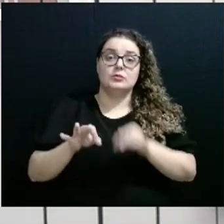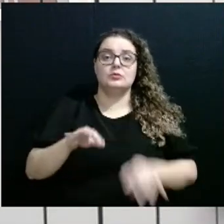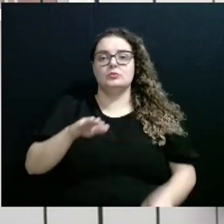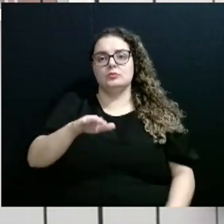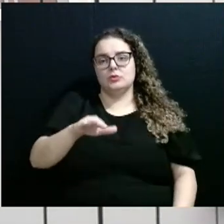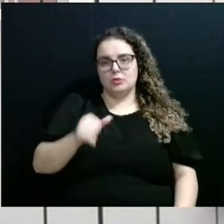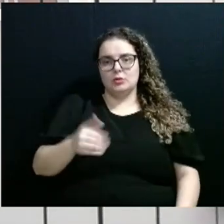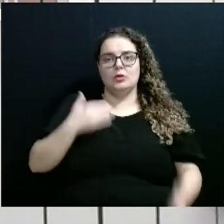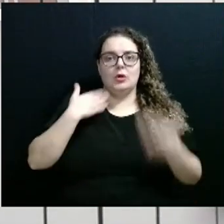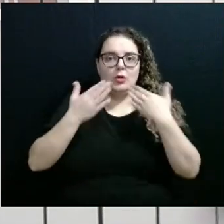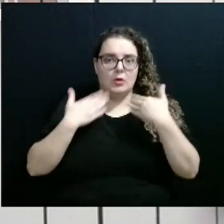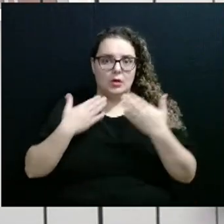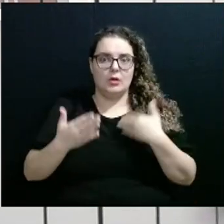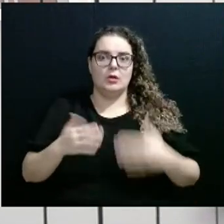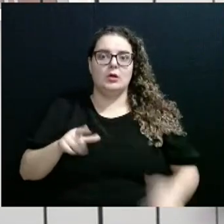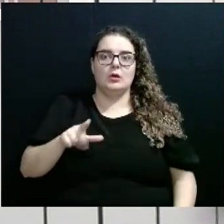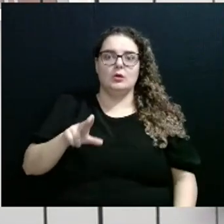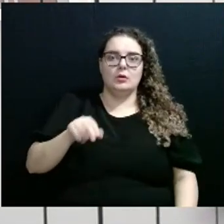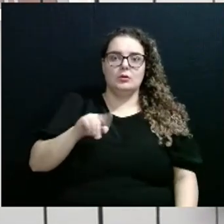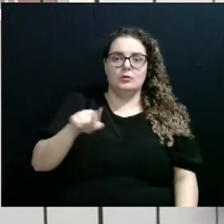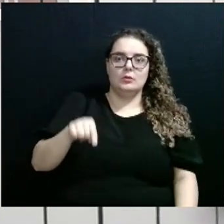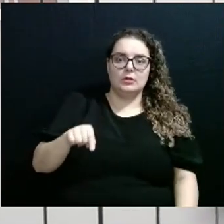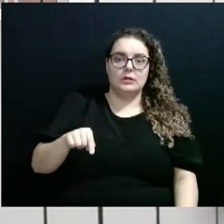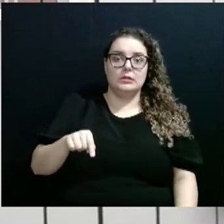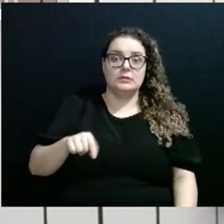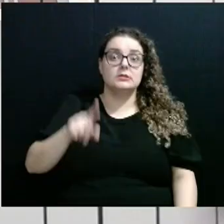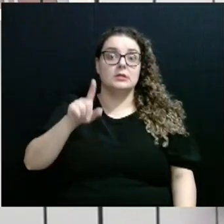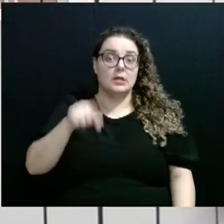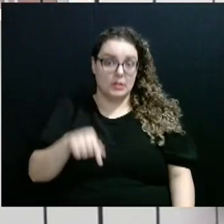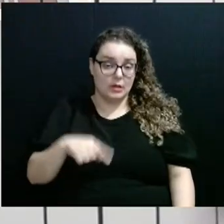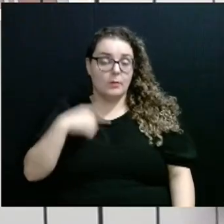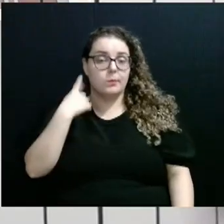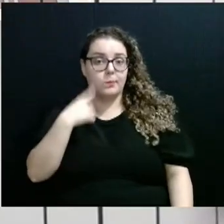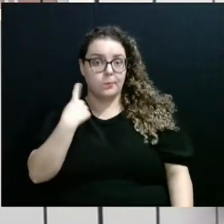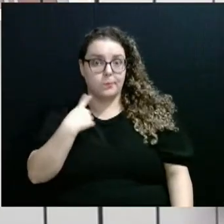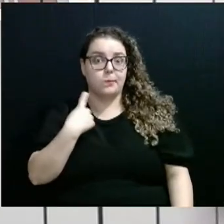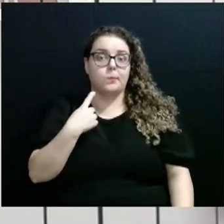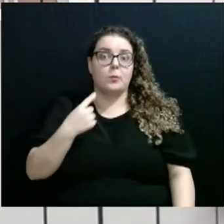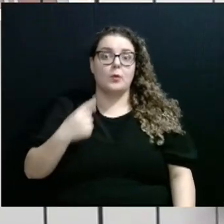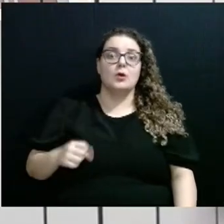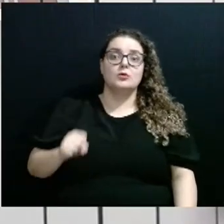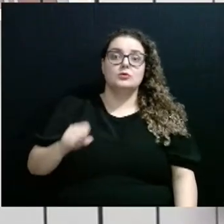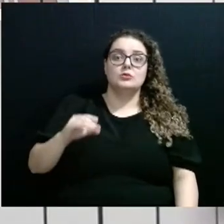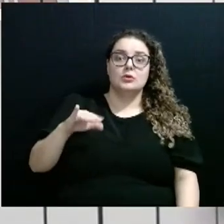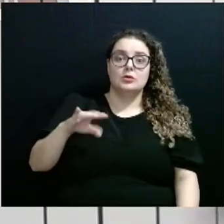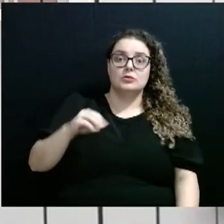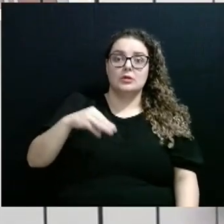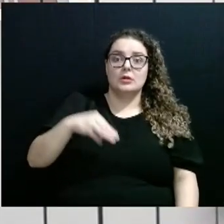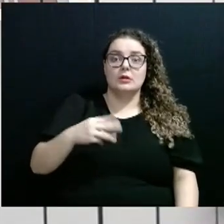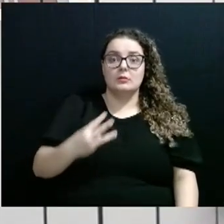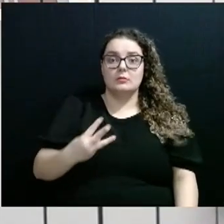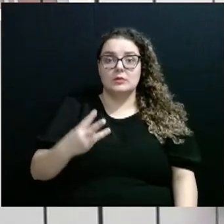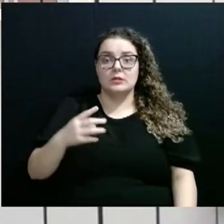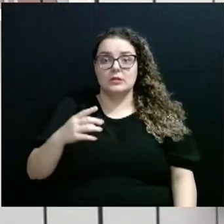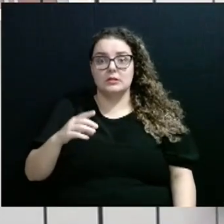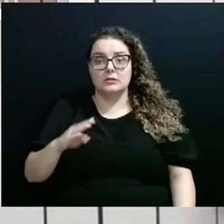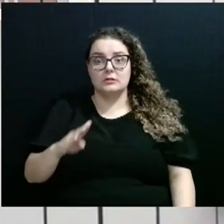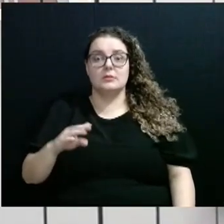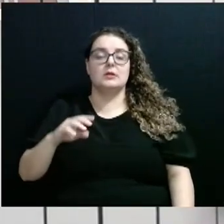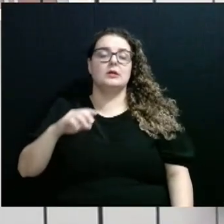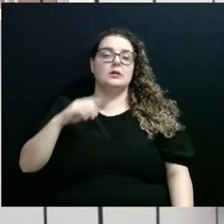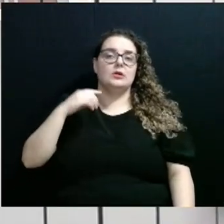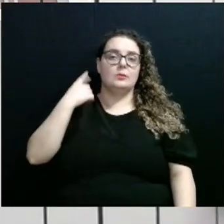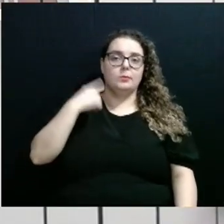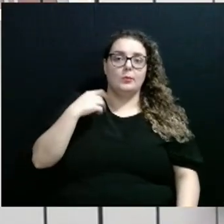com o Luiz Henrique Borrosino, ele que é advogado, sócio do M3BS Advogados, membro da Comissão de Direito